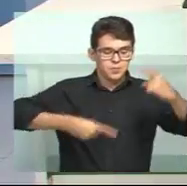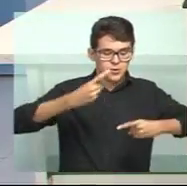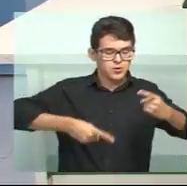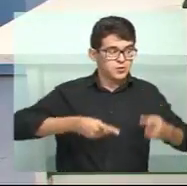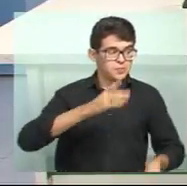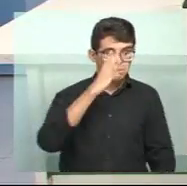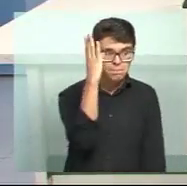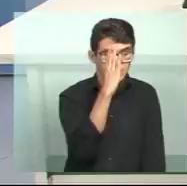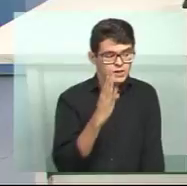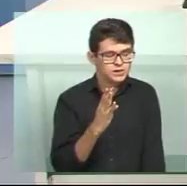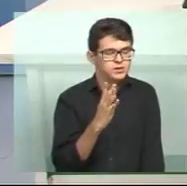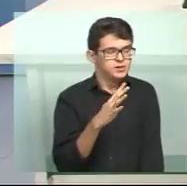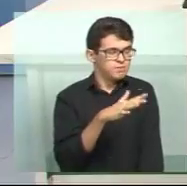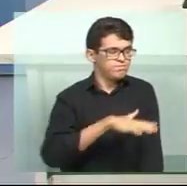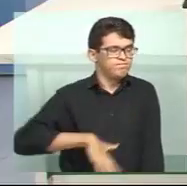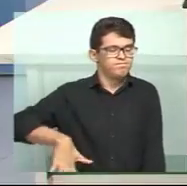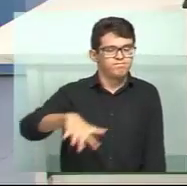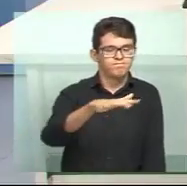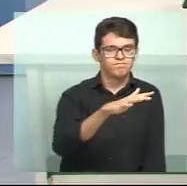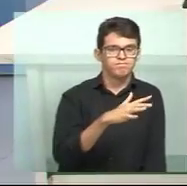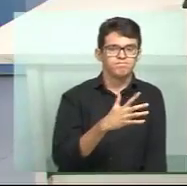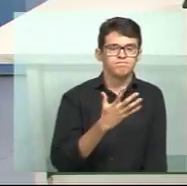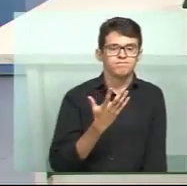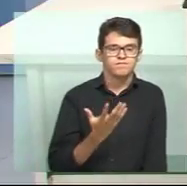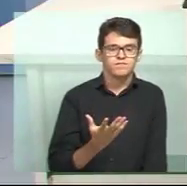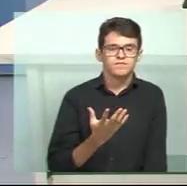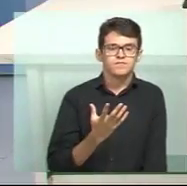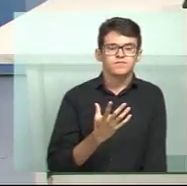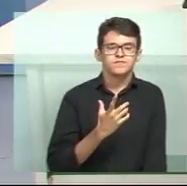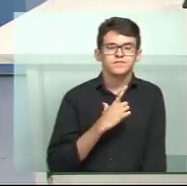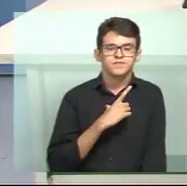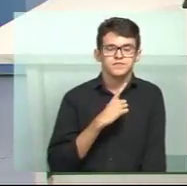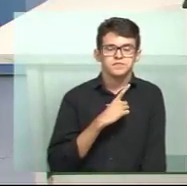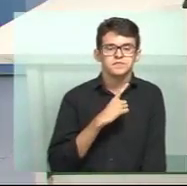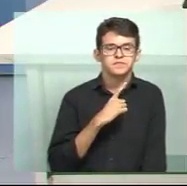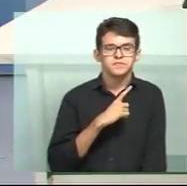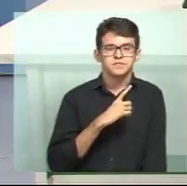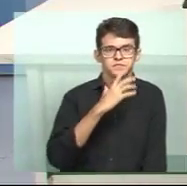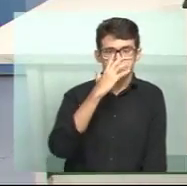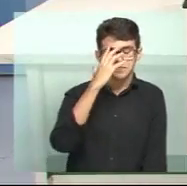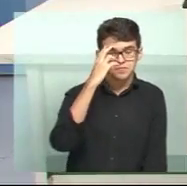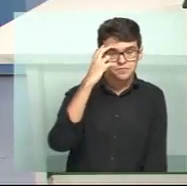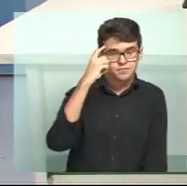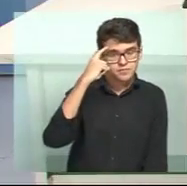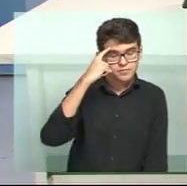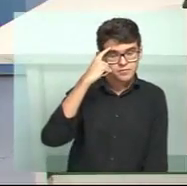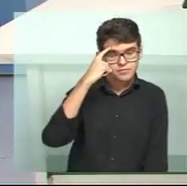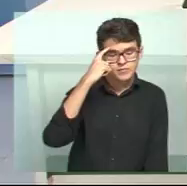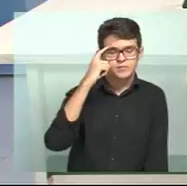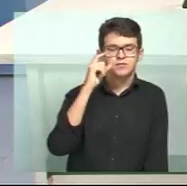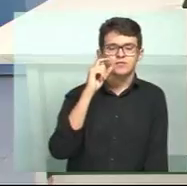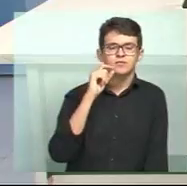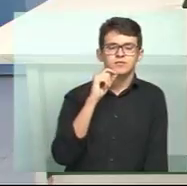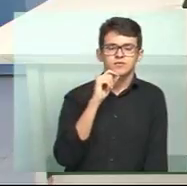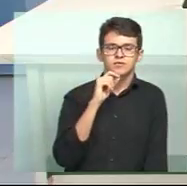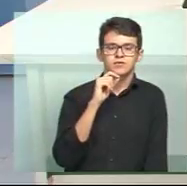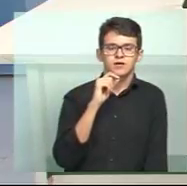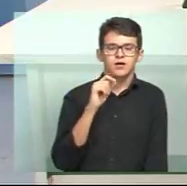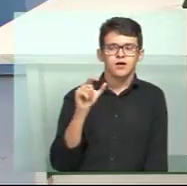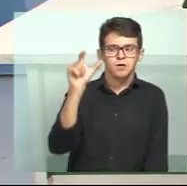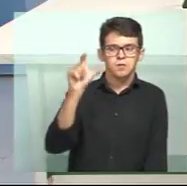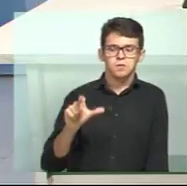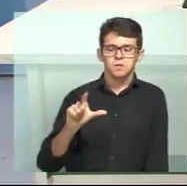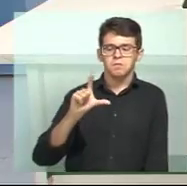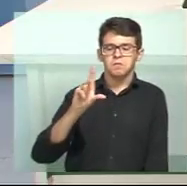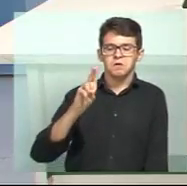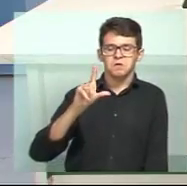gente, assim, ter perspectiva do que esses homens podem fazer e podem